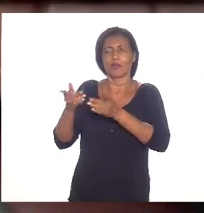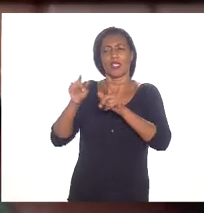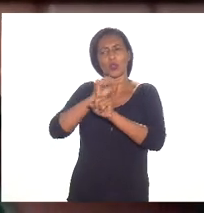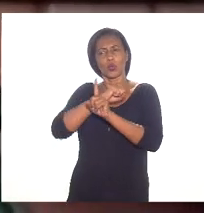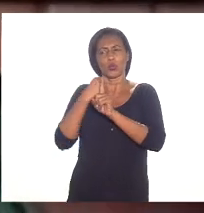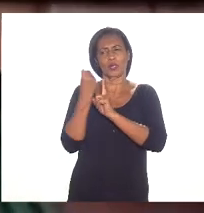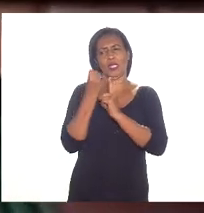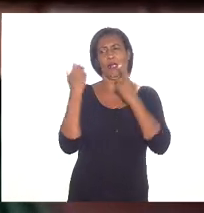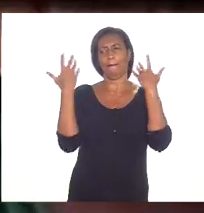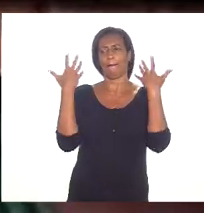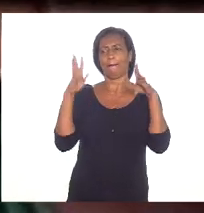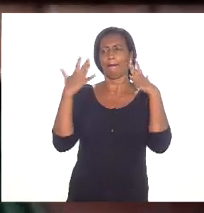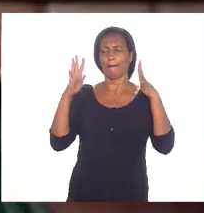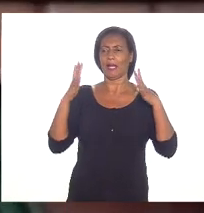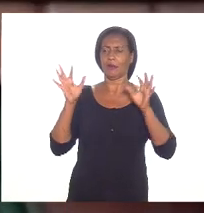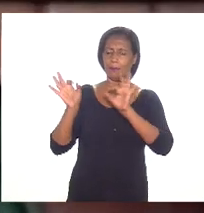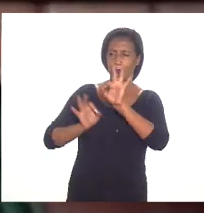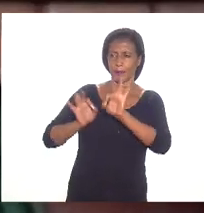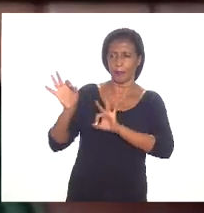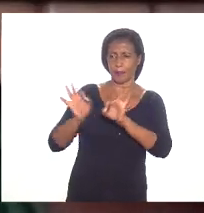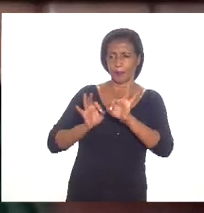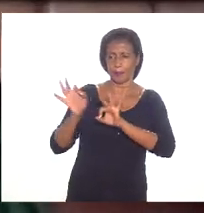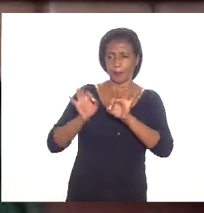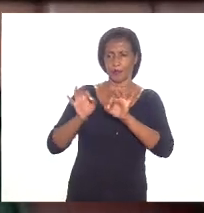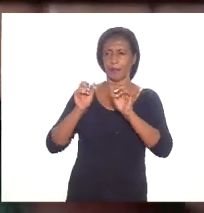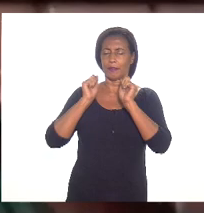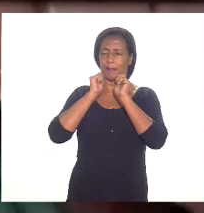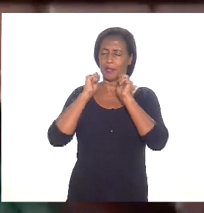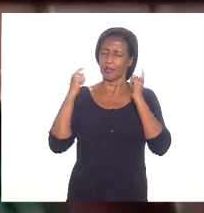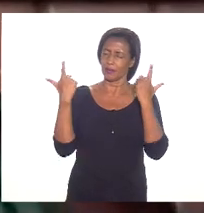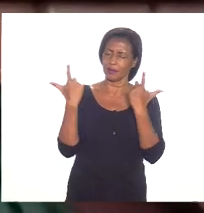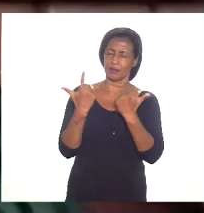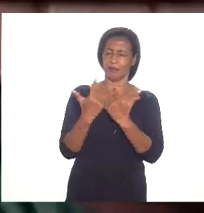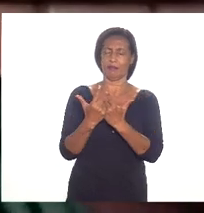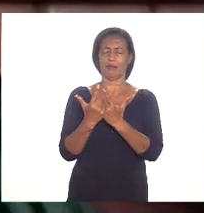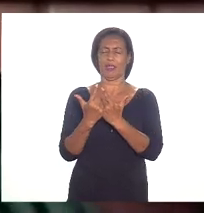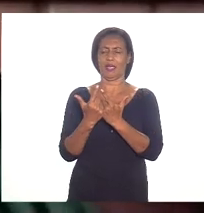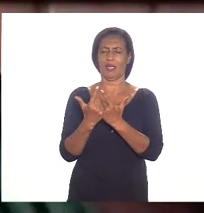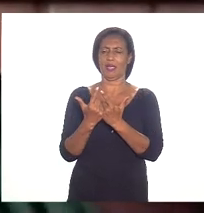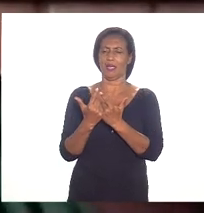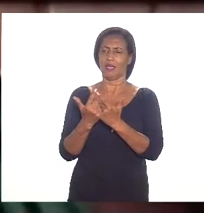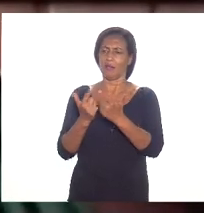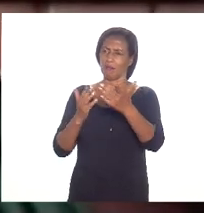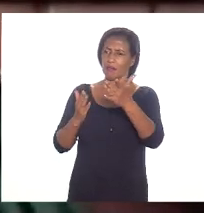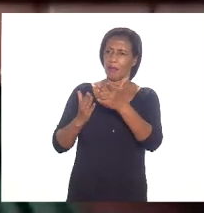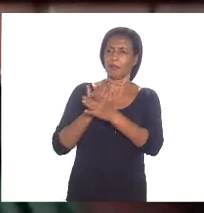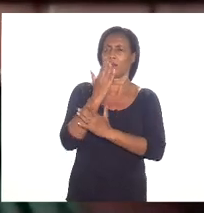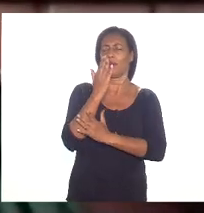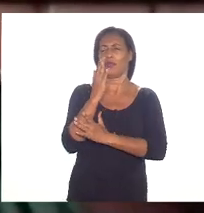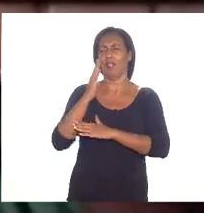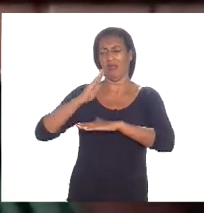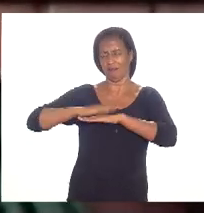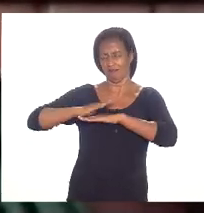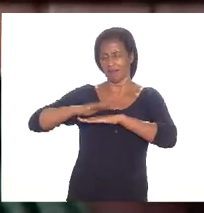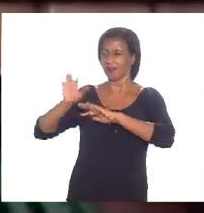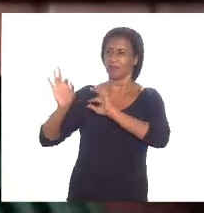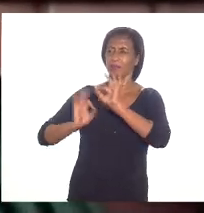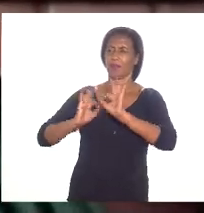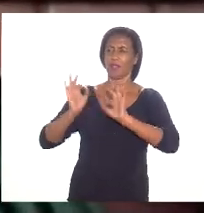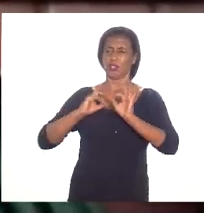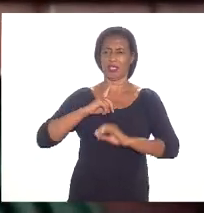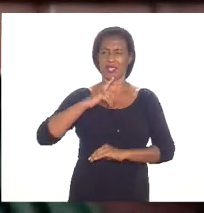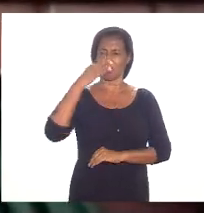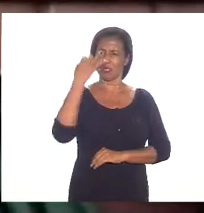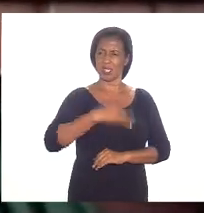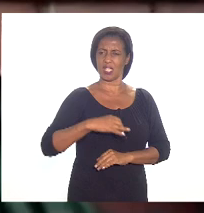sociedade. Parabéns por essa iniciativa e pela Assembleia Legislativa por aprovar esse projeto, eu tenho certeza. Nosso parecer